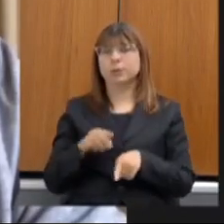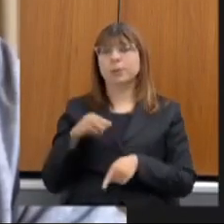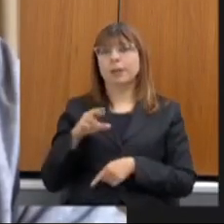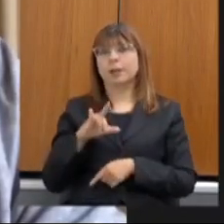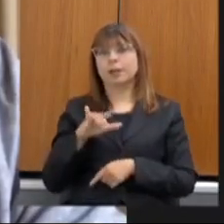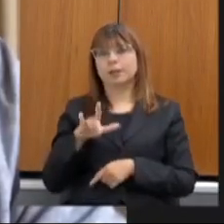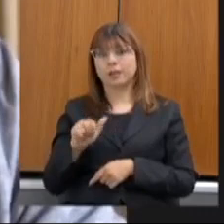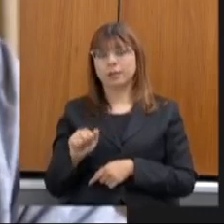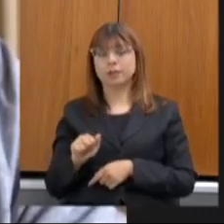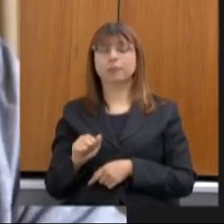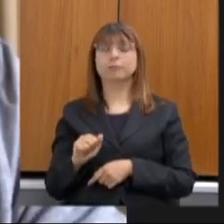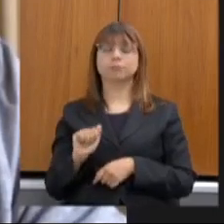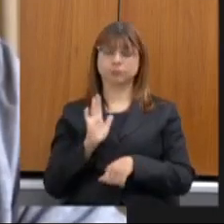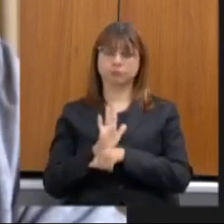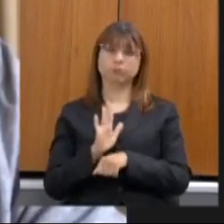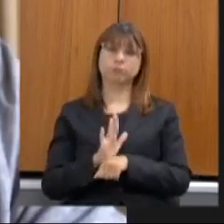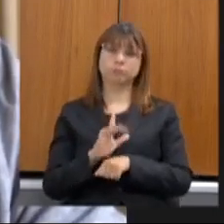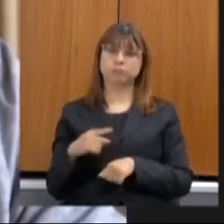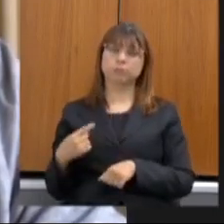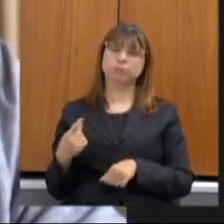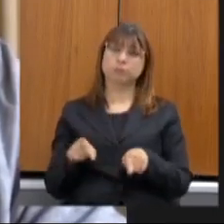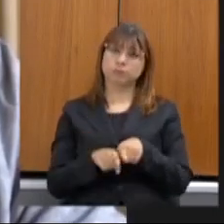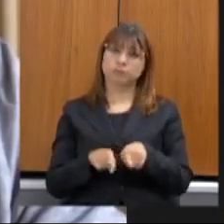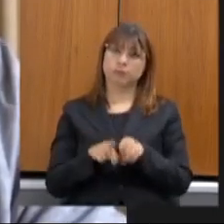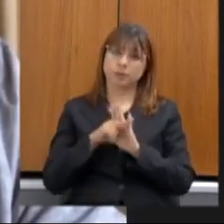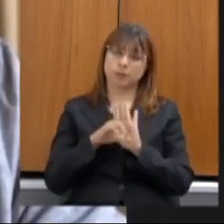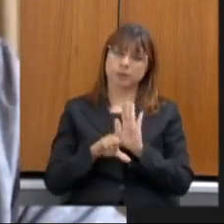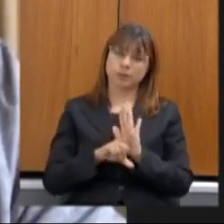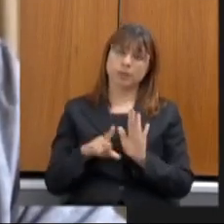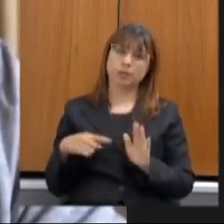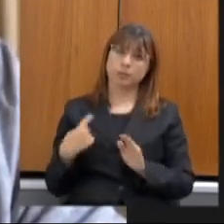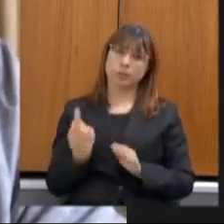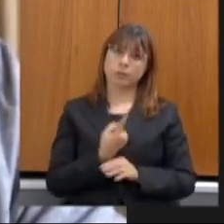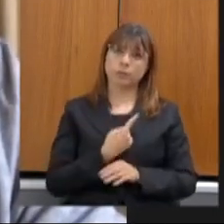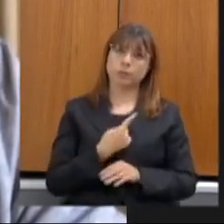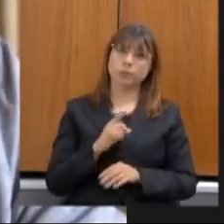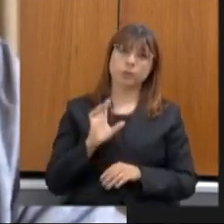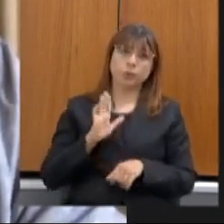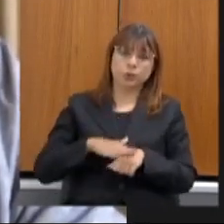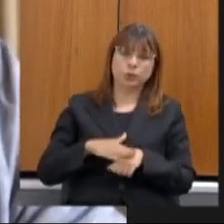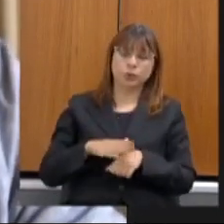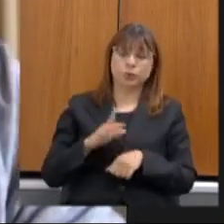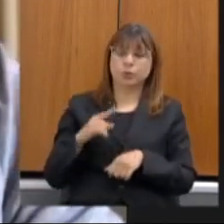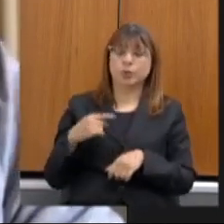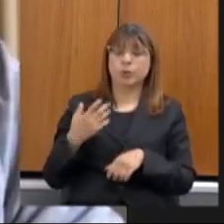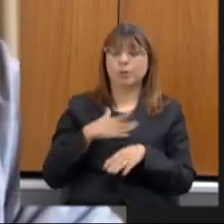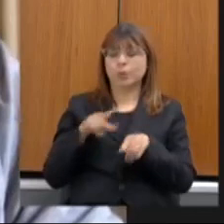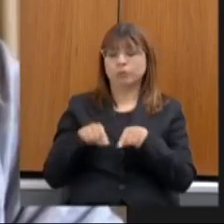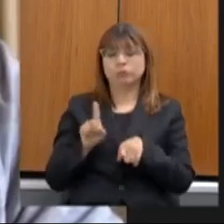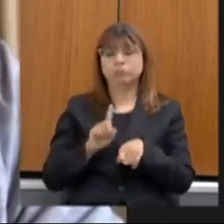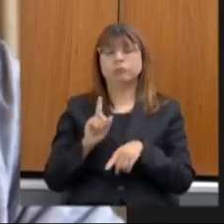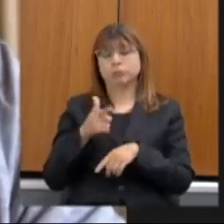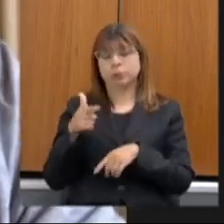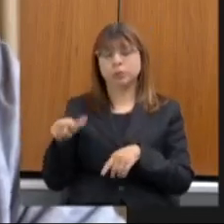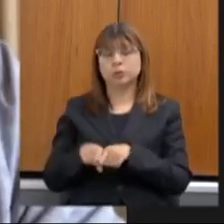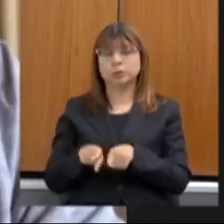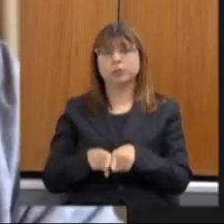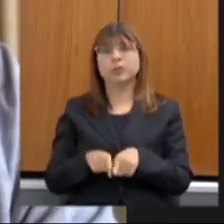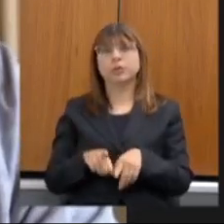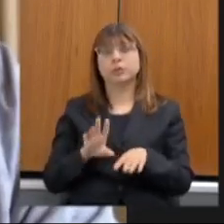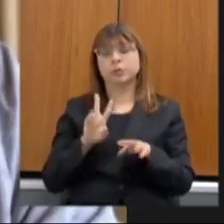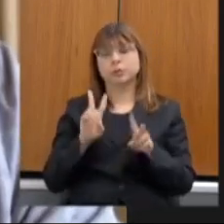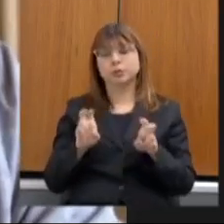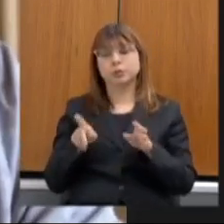pela corte contribuição eles percam pele nosso até mais nós porque realmente que o bilhete é com relação